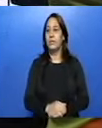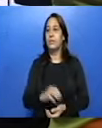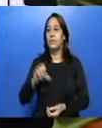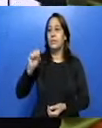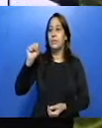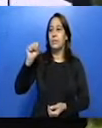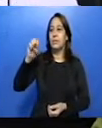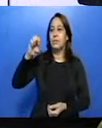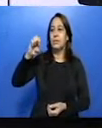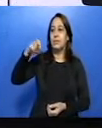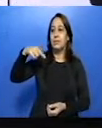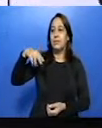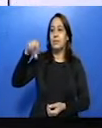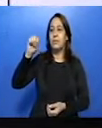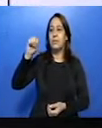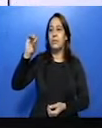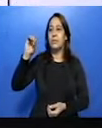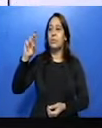sensor,